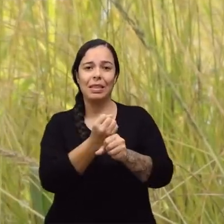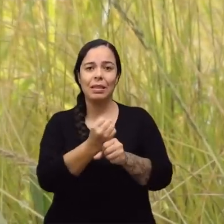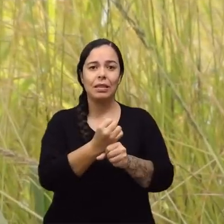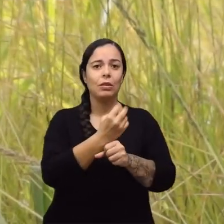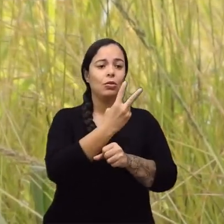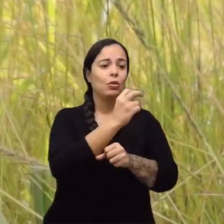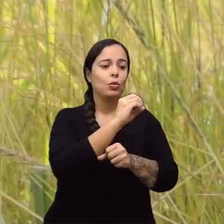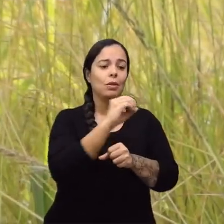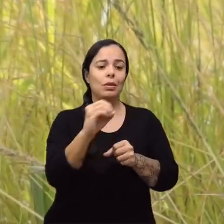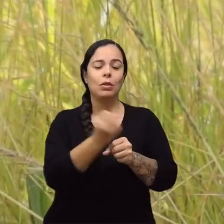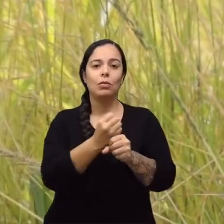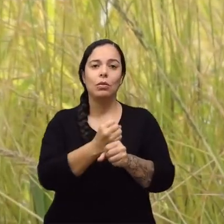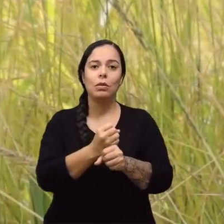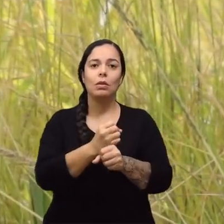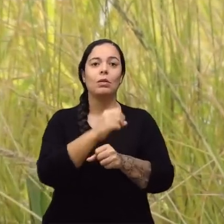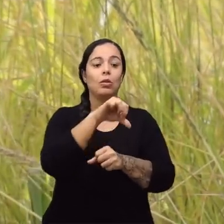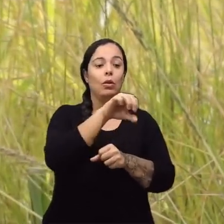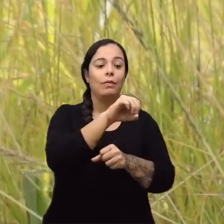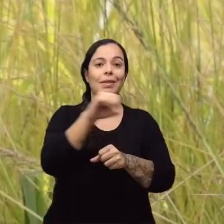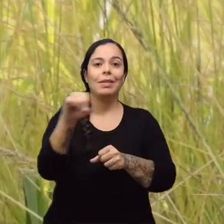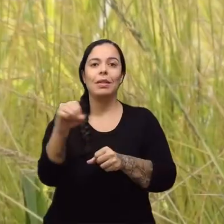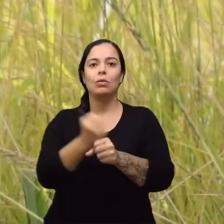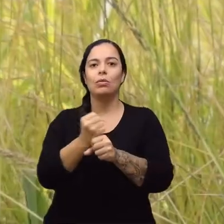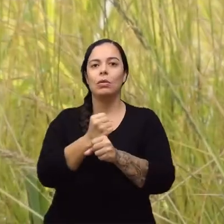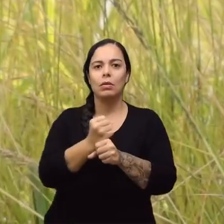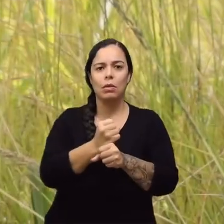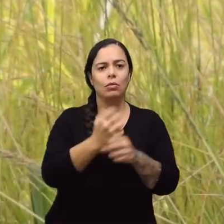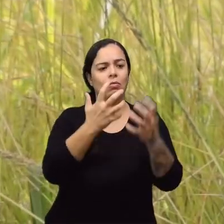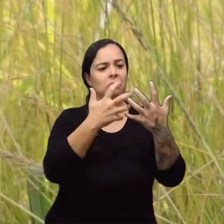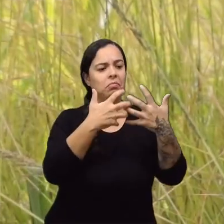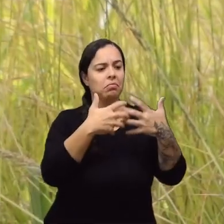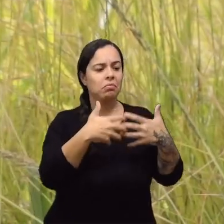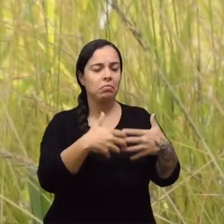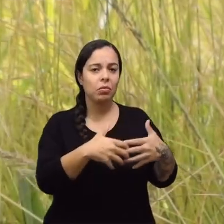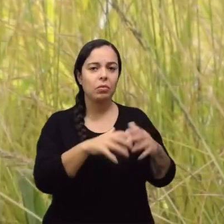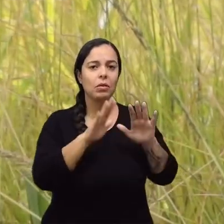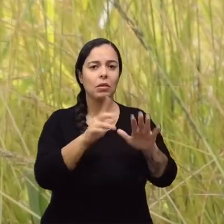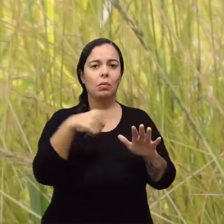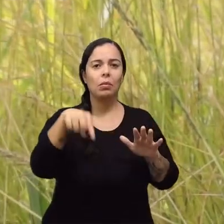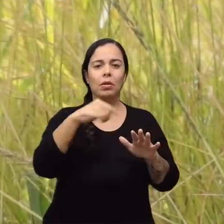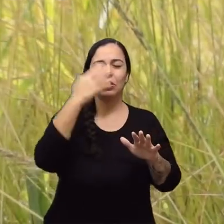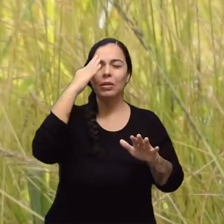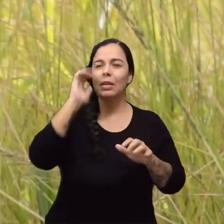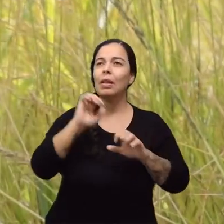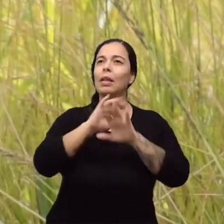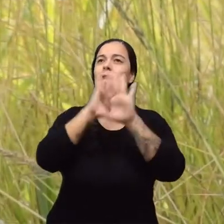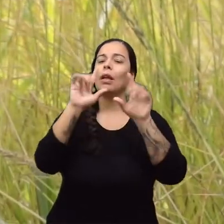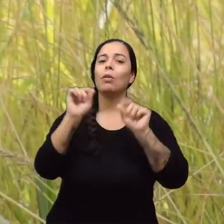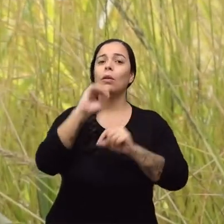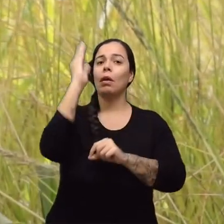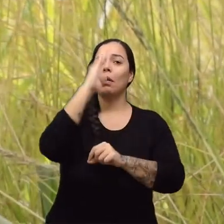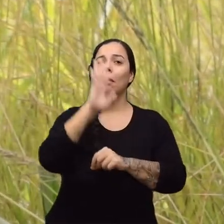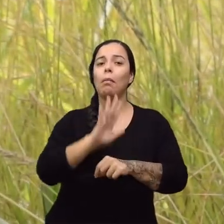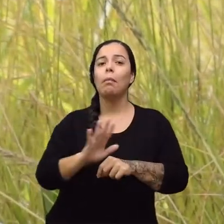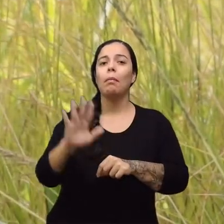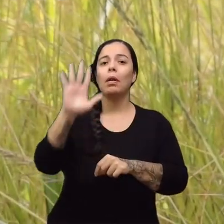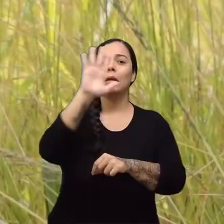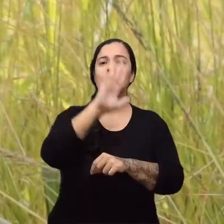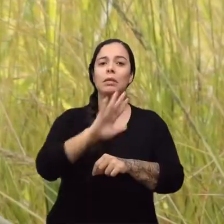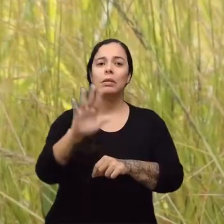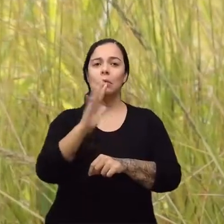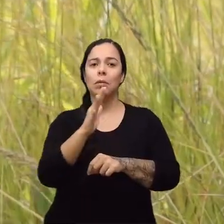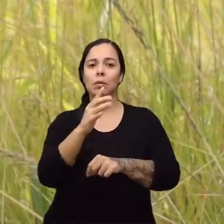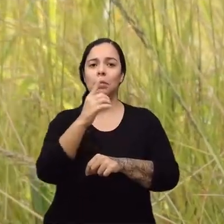500, 900 anos. Para nós termos uma dimensão, o que nós chamamos de Brasil tem cerca de 500